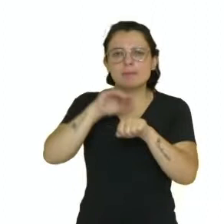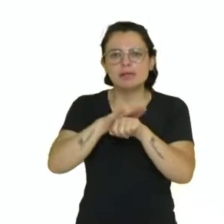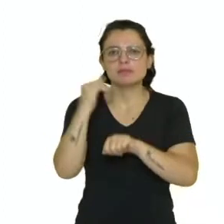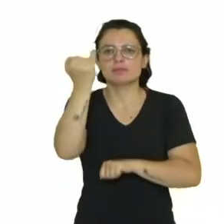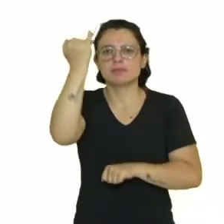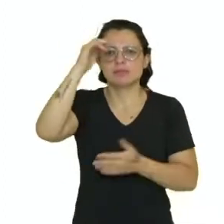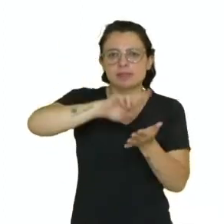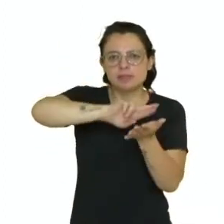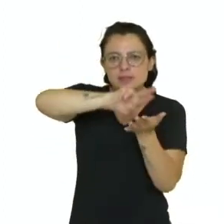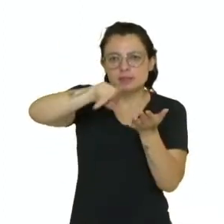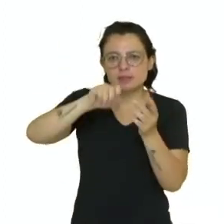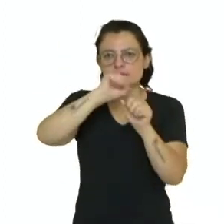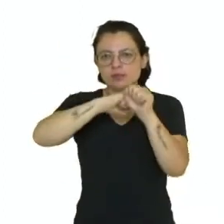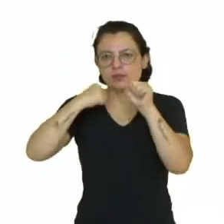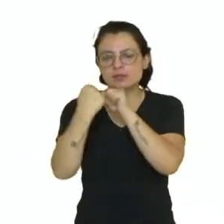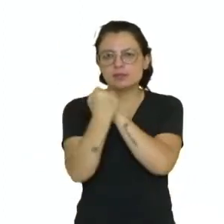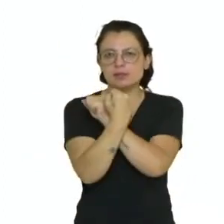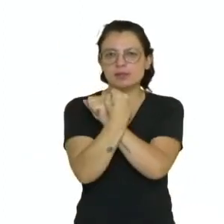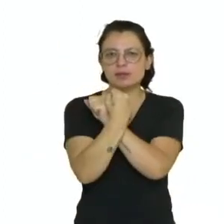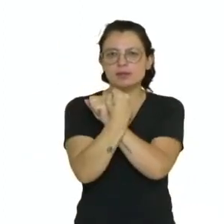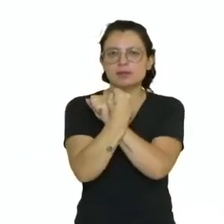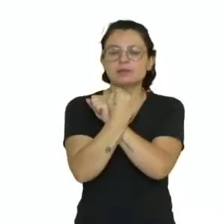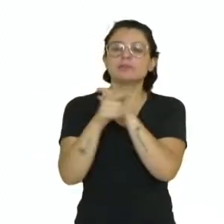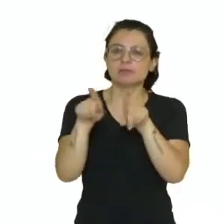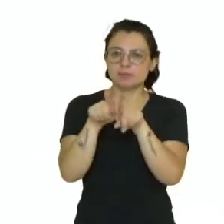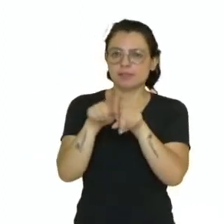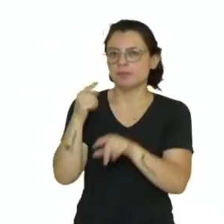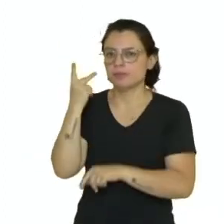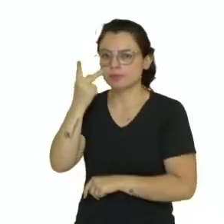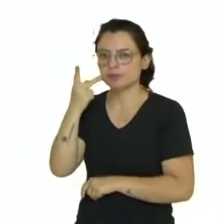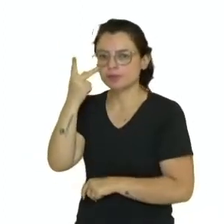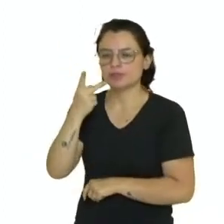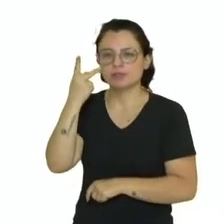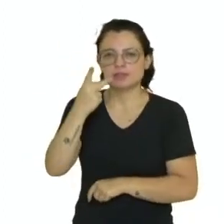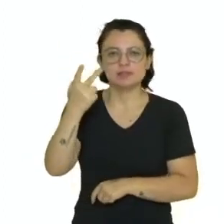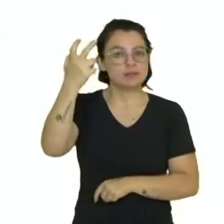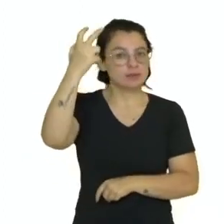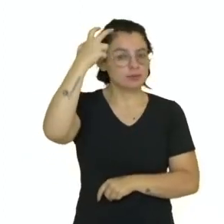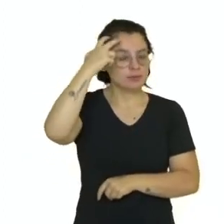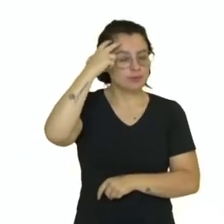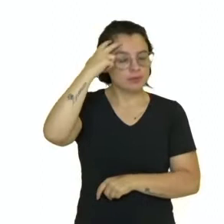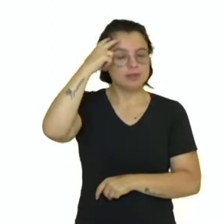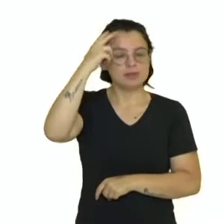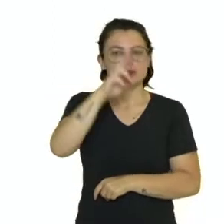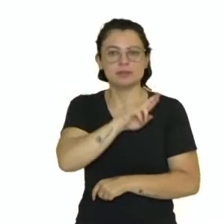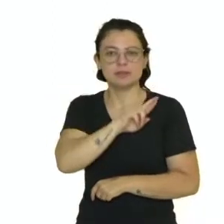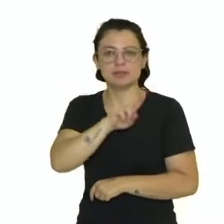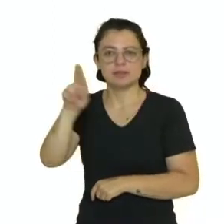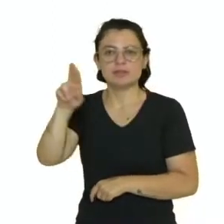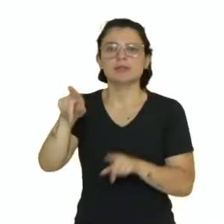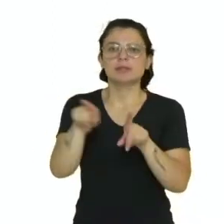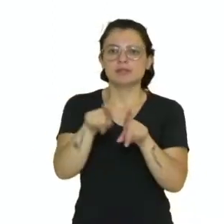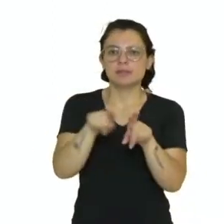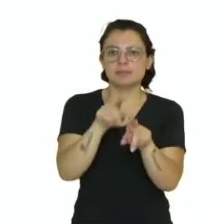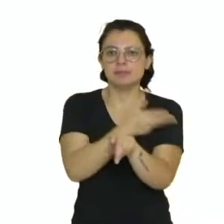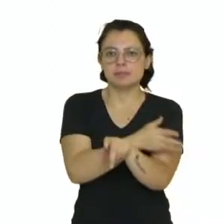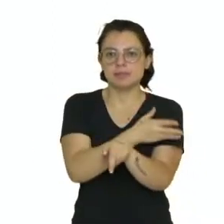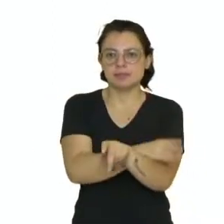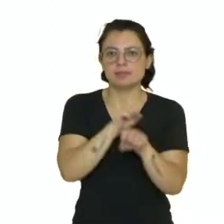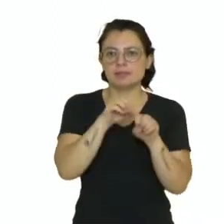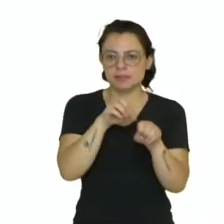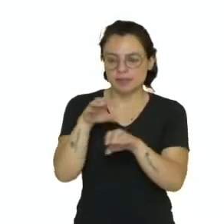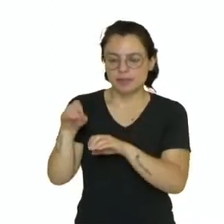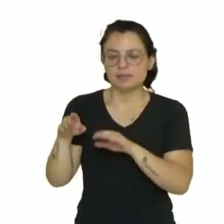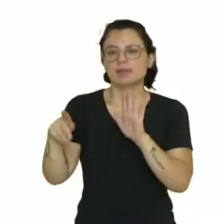características sociais, políticas, culturais, religiosas e técnicas da civilização